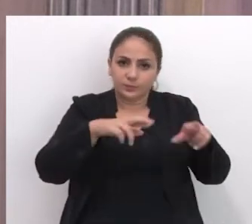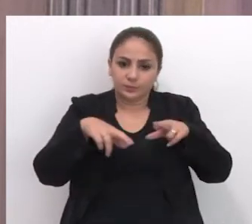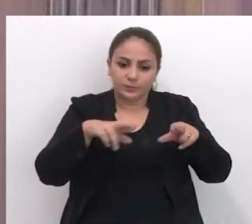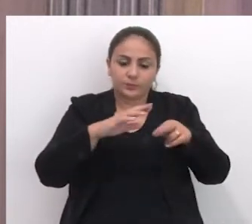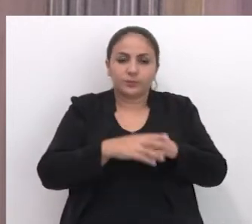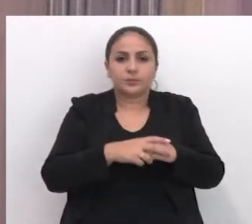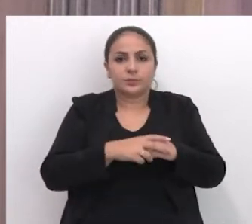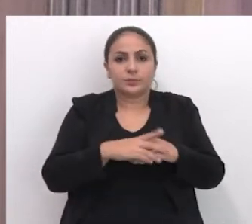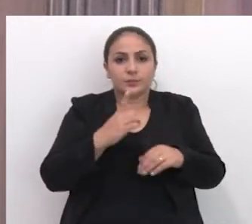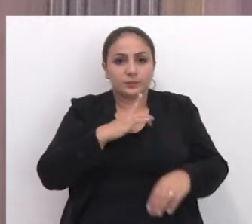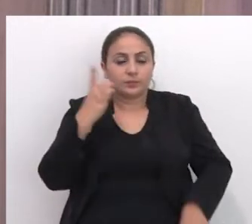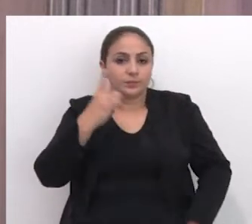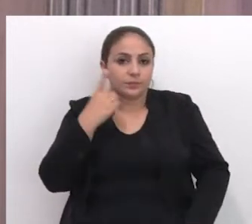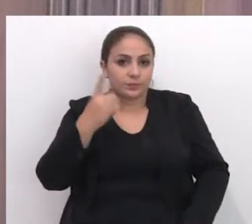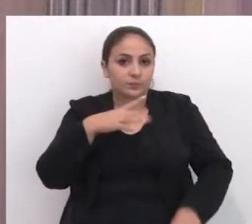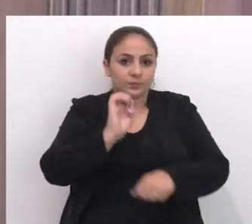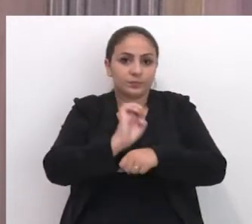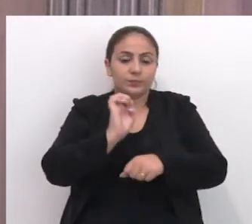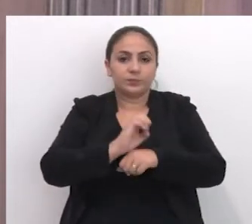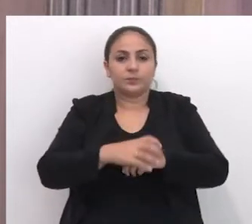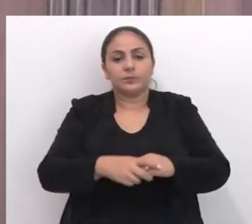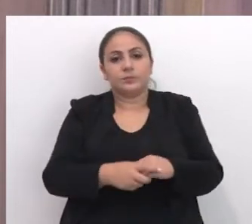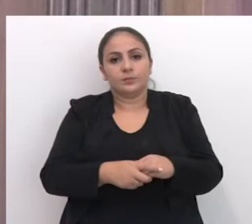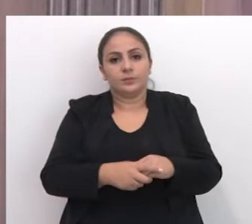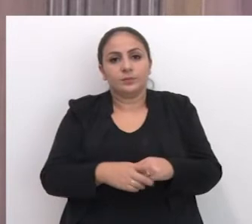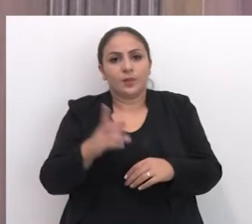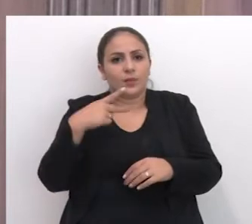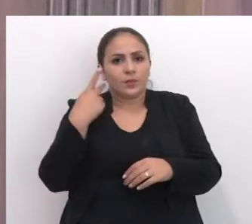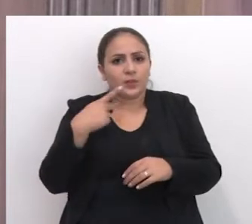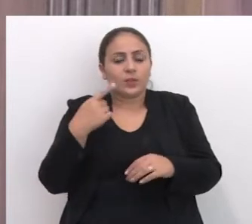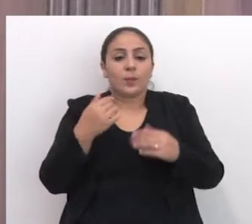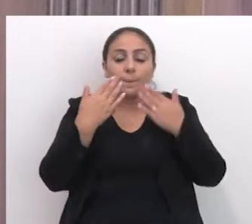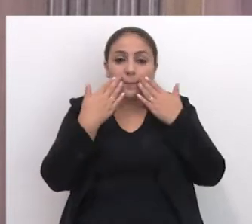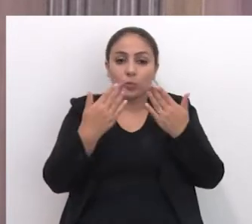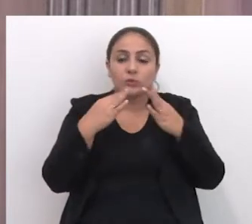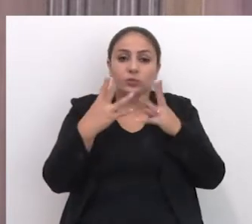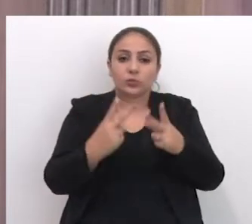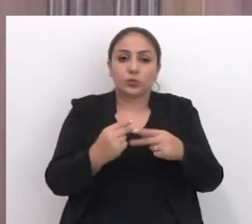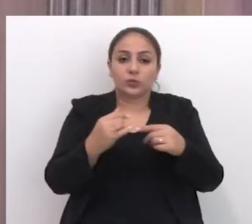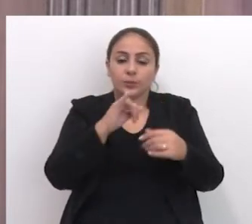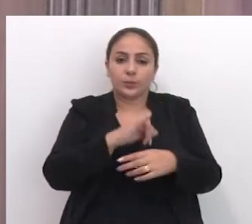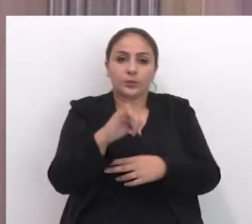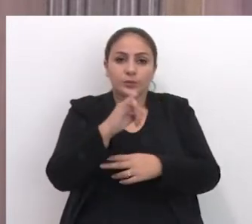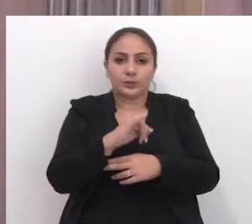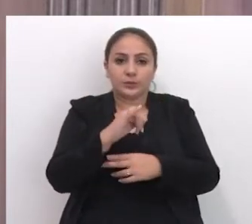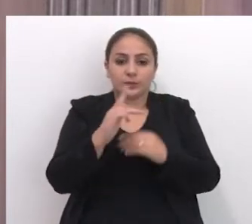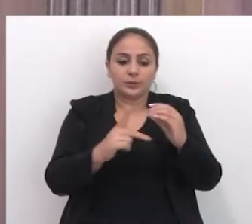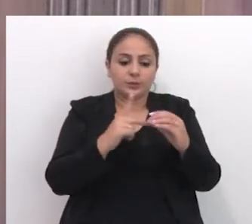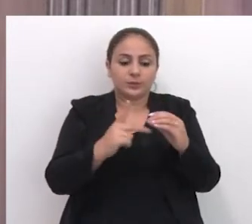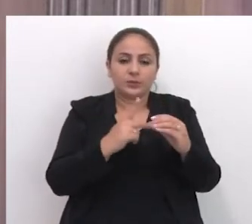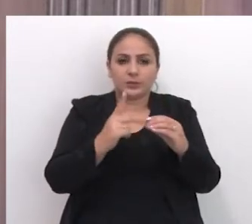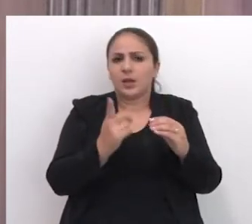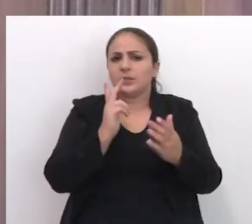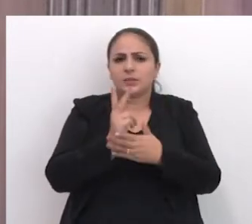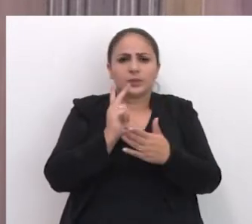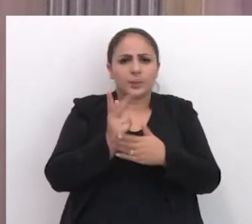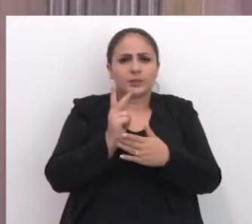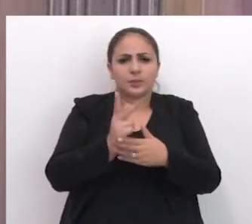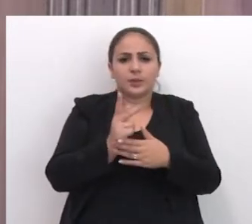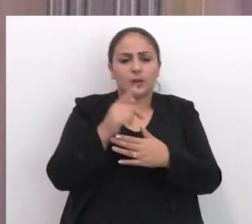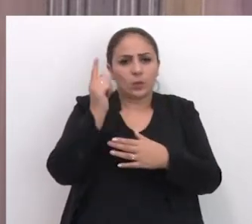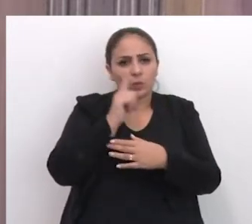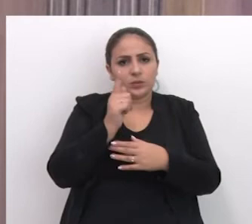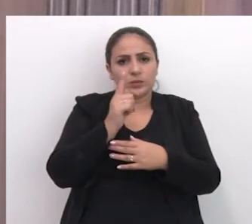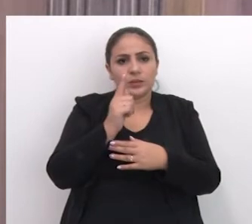região, reunimos os deputados estaduais e vereadores, mostrando que a importância que a Câmara de Vereadores sempre